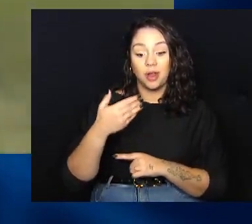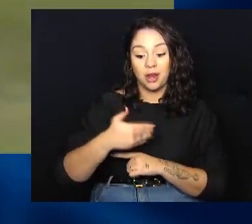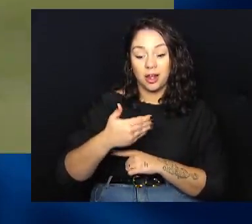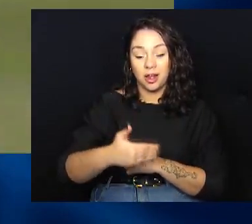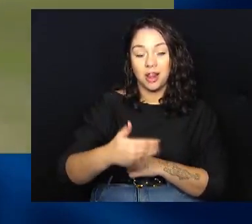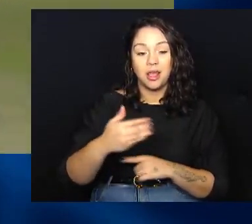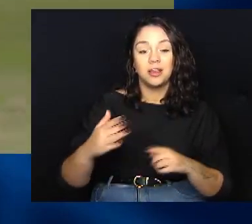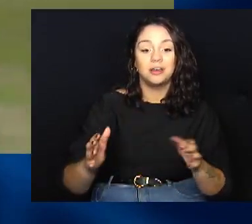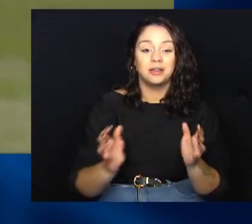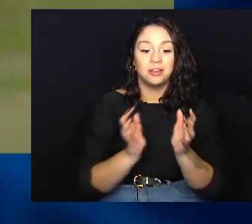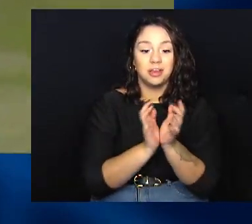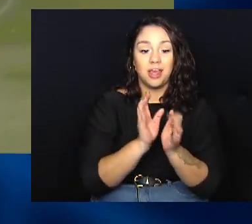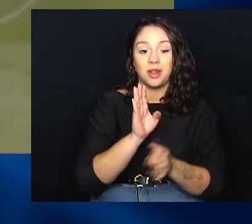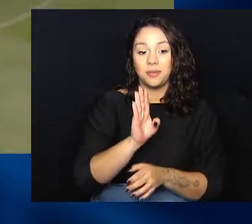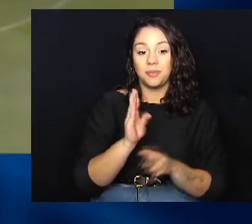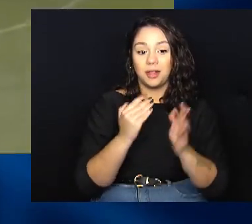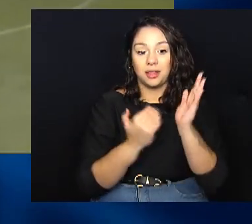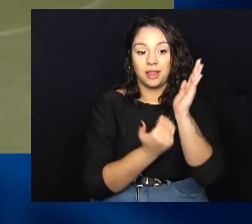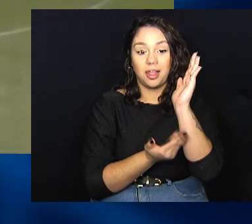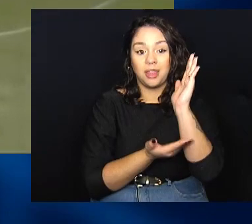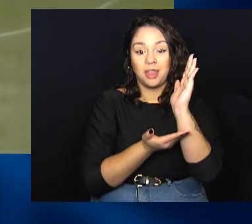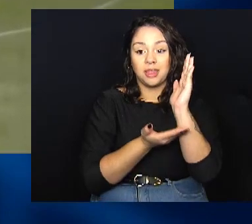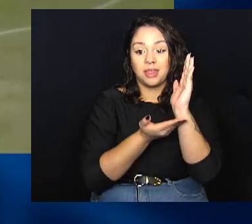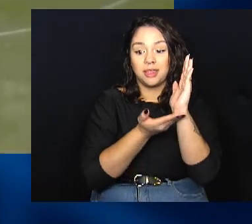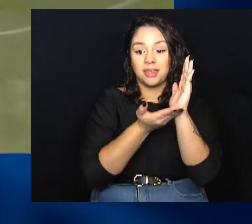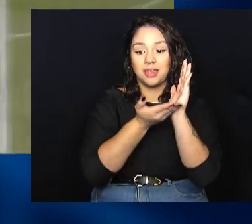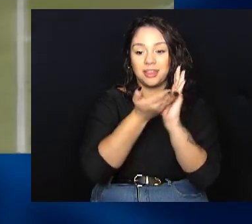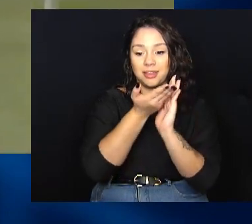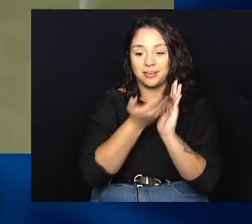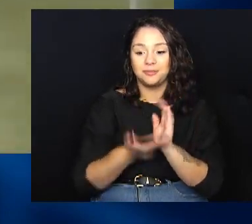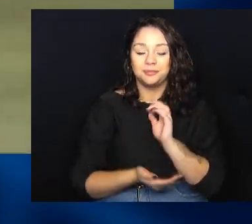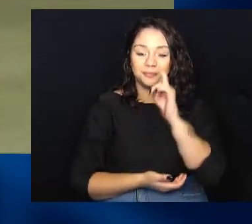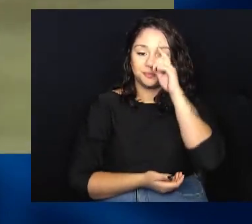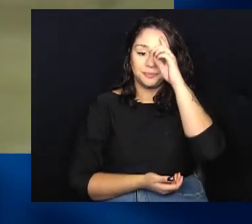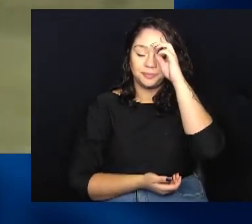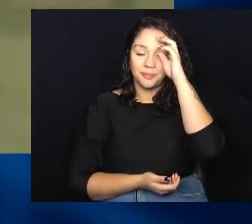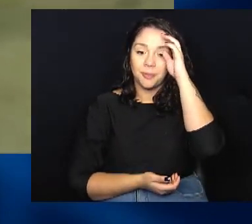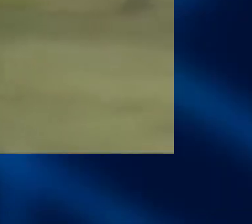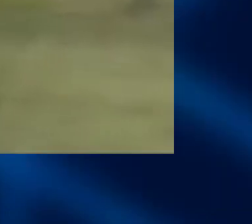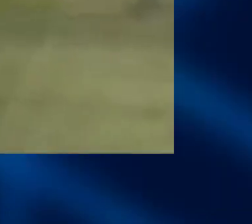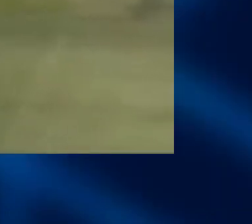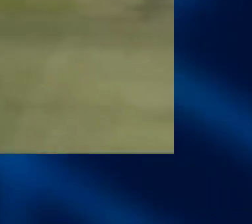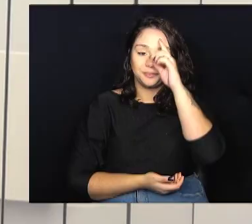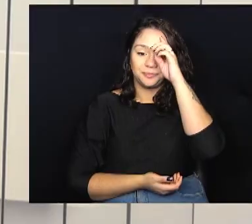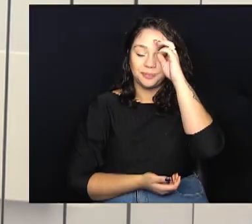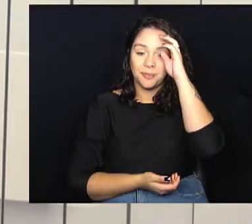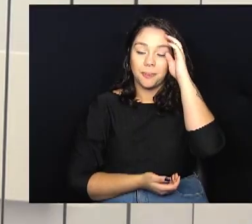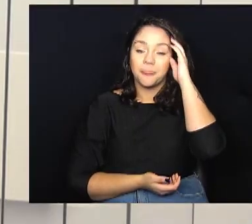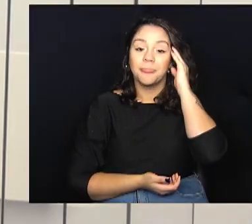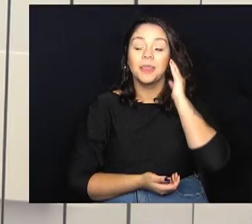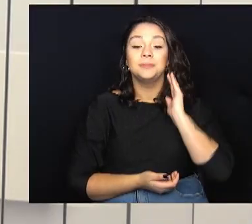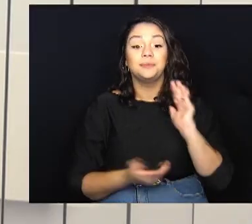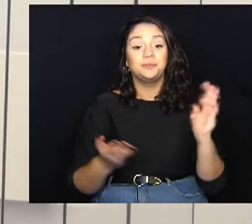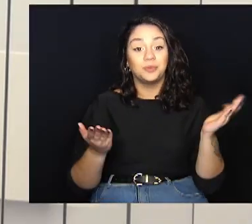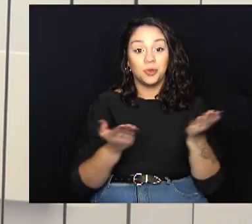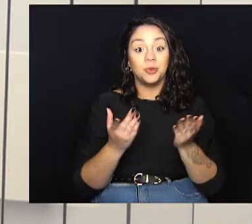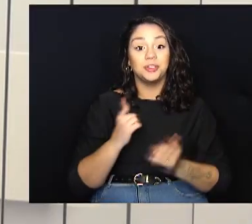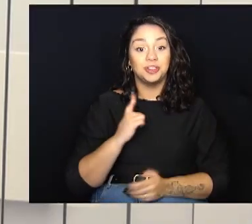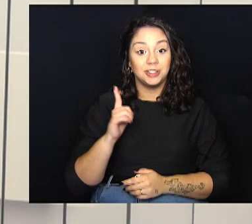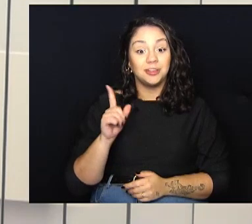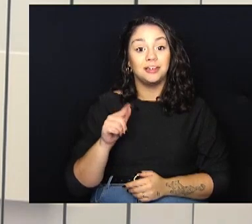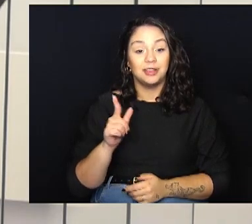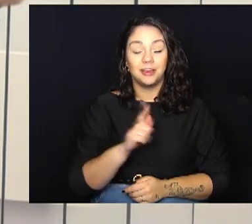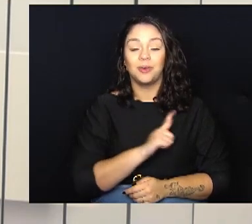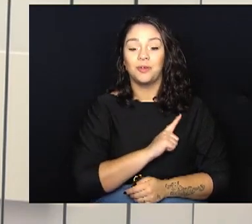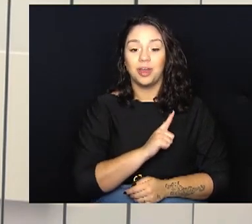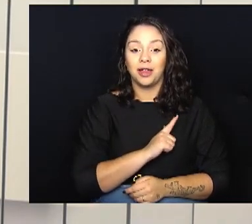a segunda Vitória consecutiva na série B e vai se afastando da zona de rebaixamento e hoje tem Guarani contra o